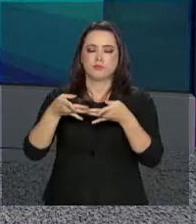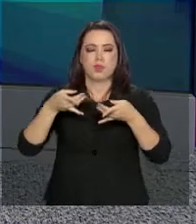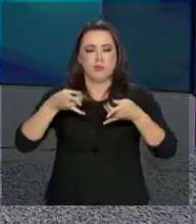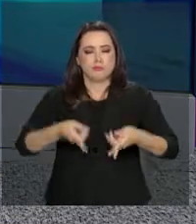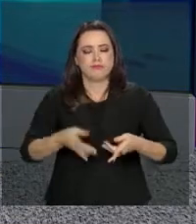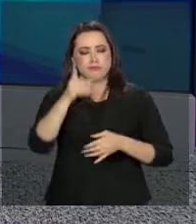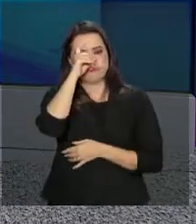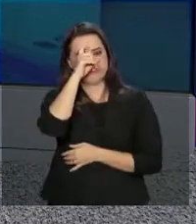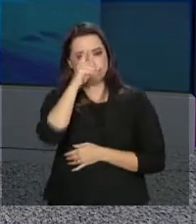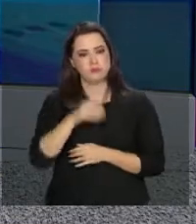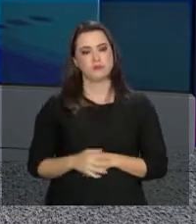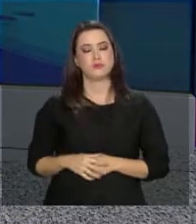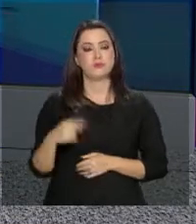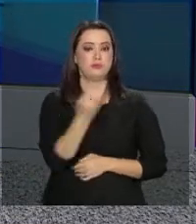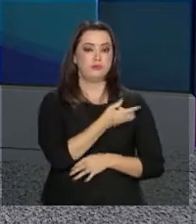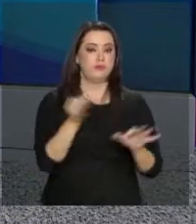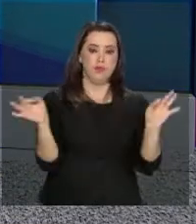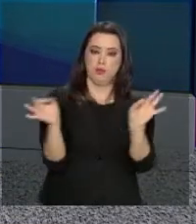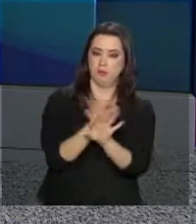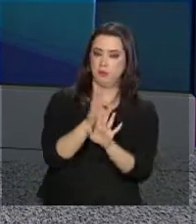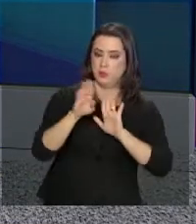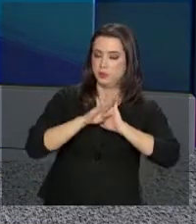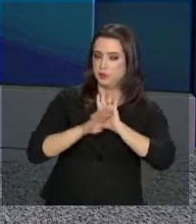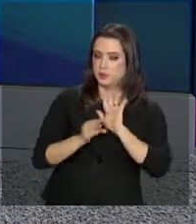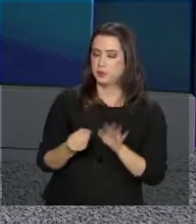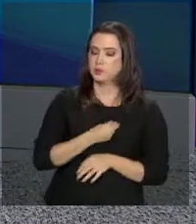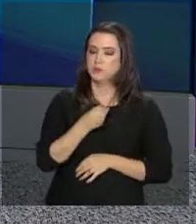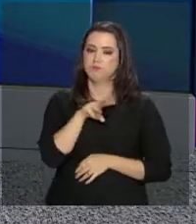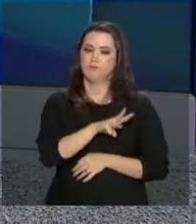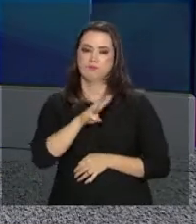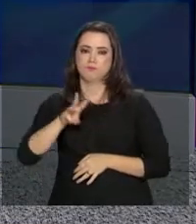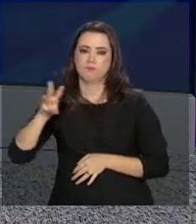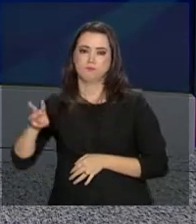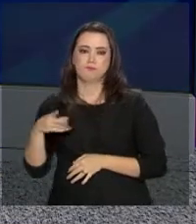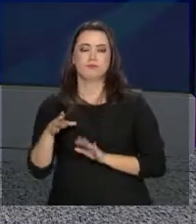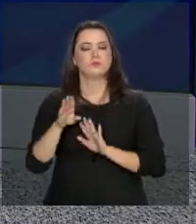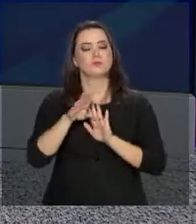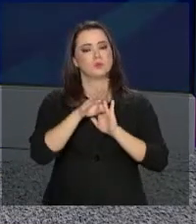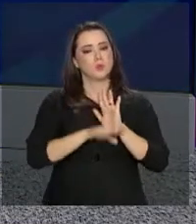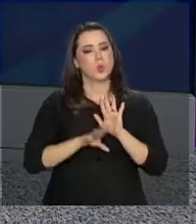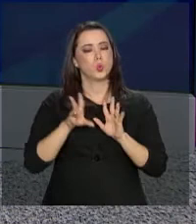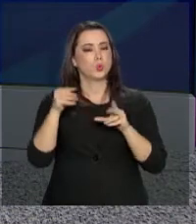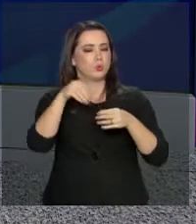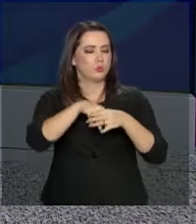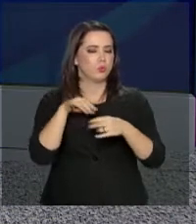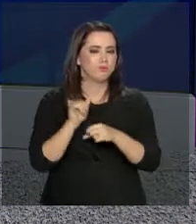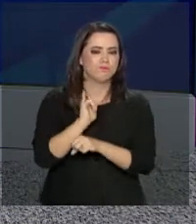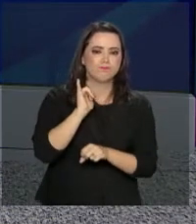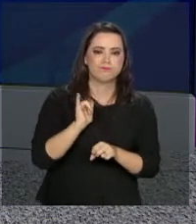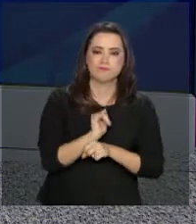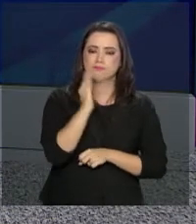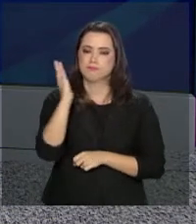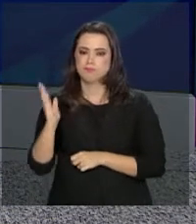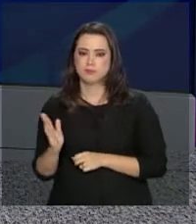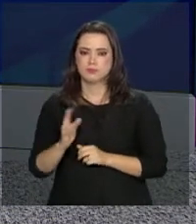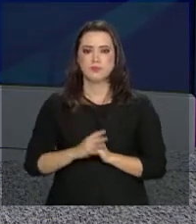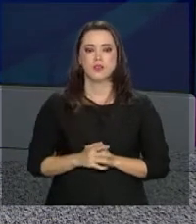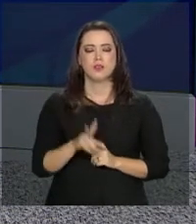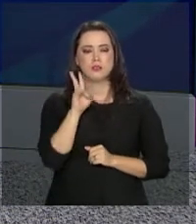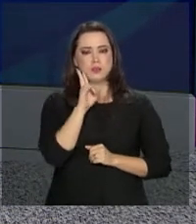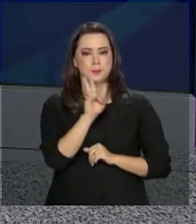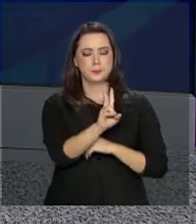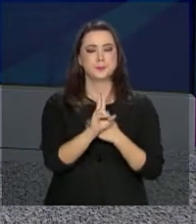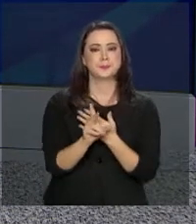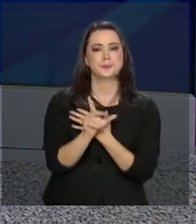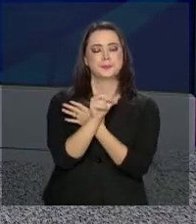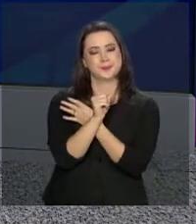ficamos por aqui porque acompanha nossa programação ao vivo pelo site da nbr e todas as reportagens estão em nosso canal no youtube